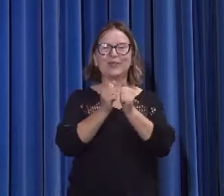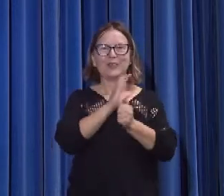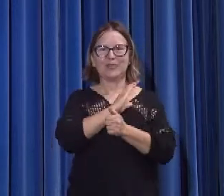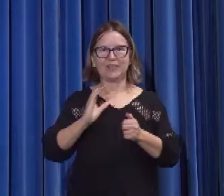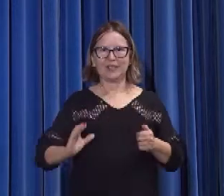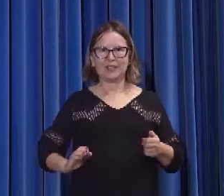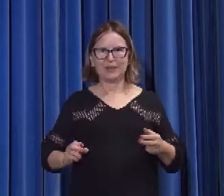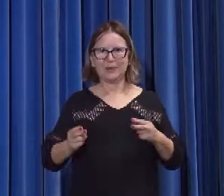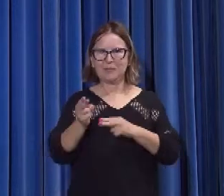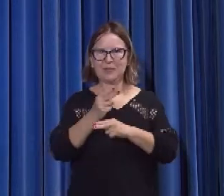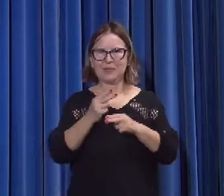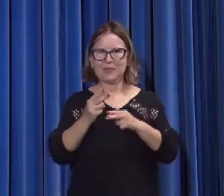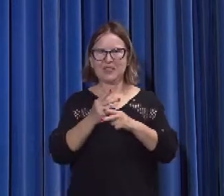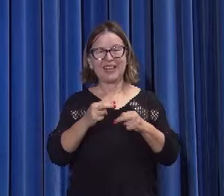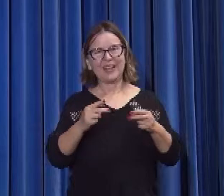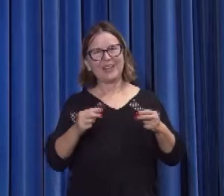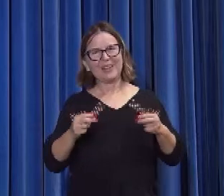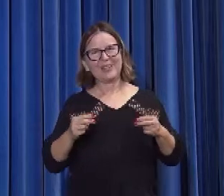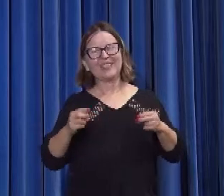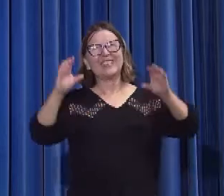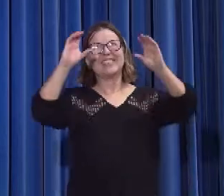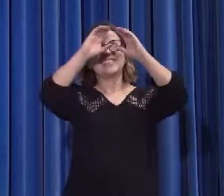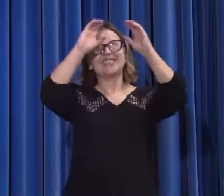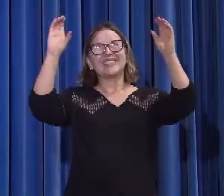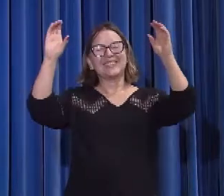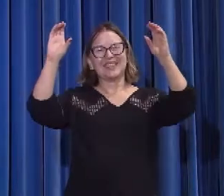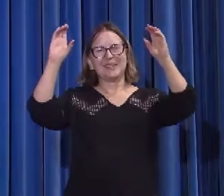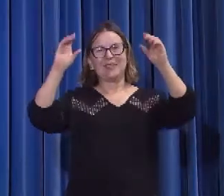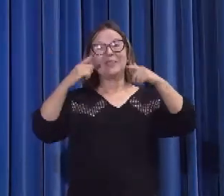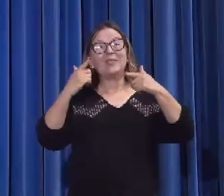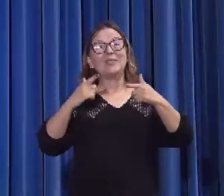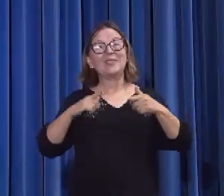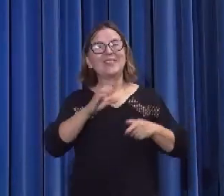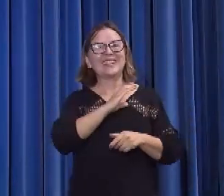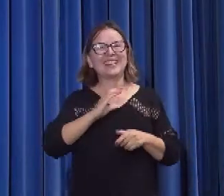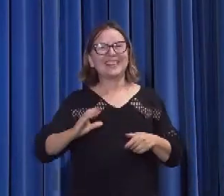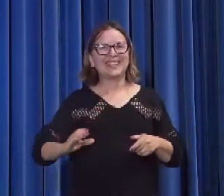vive, assentado à direita de Deus.